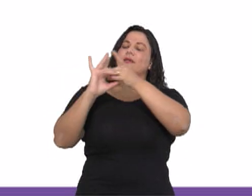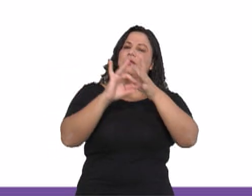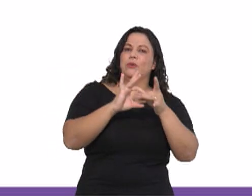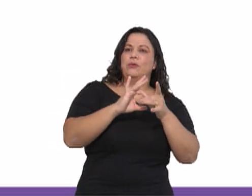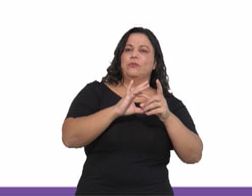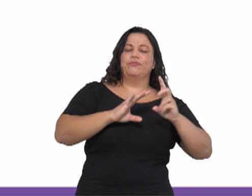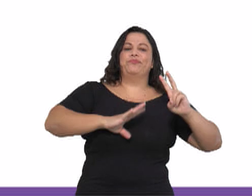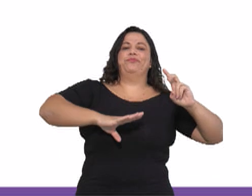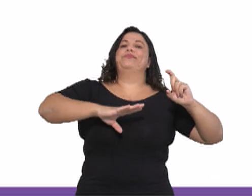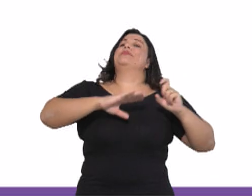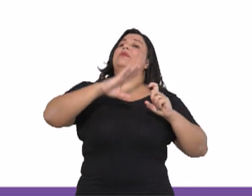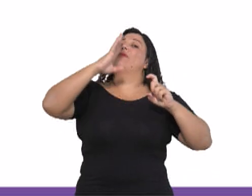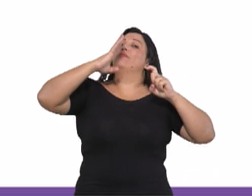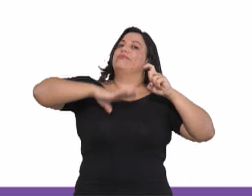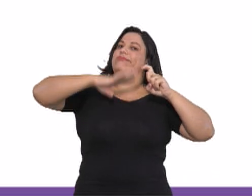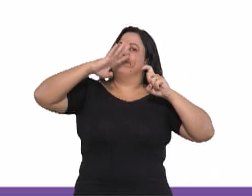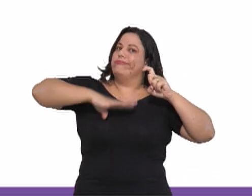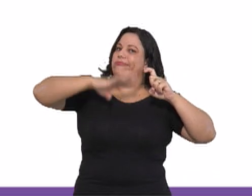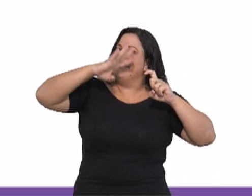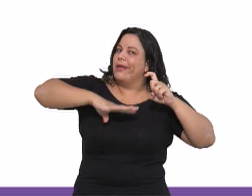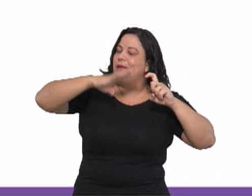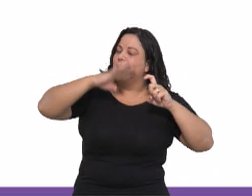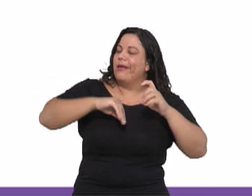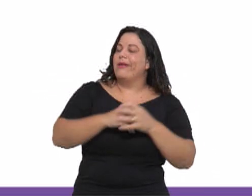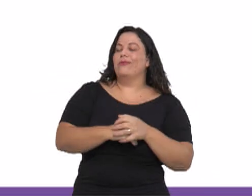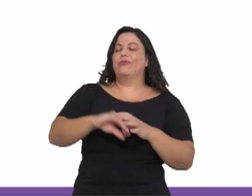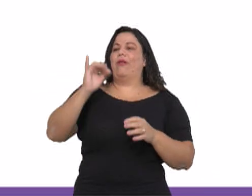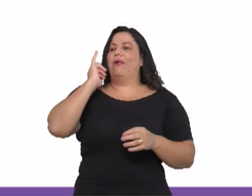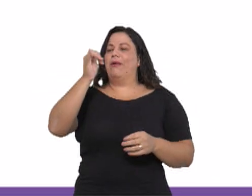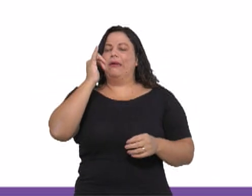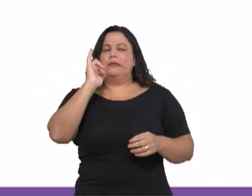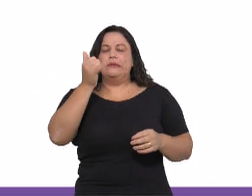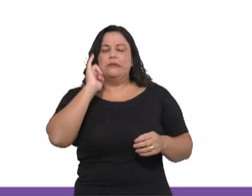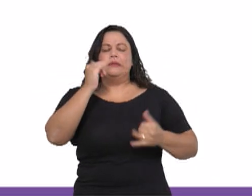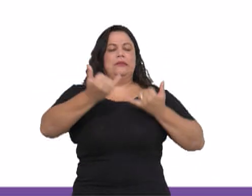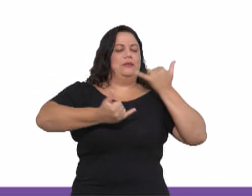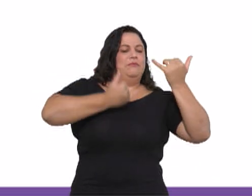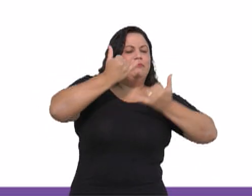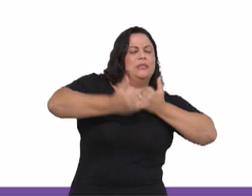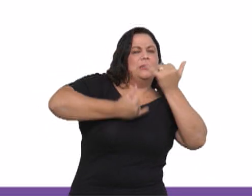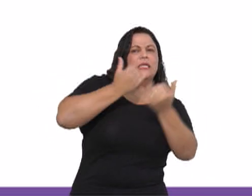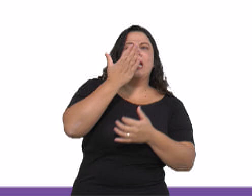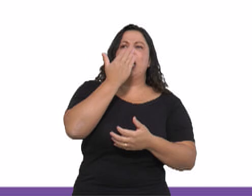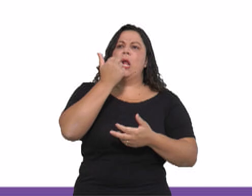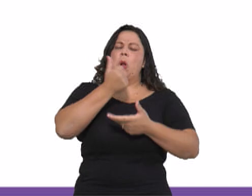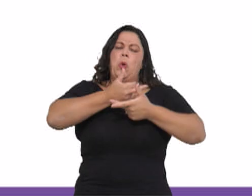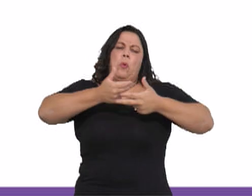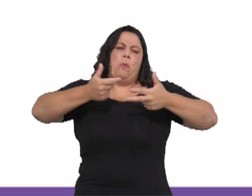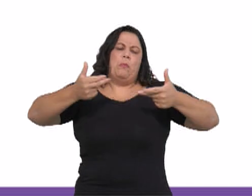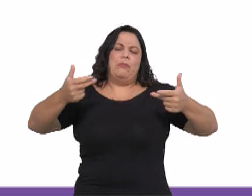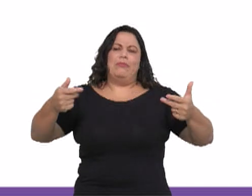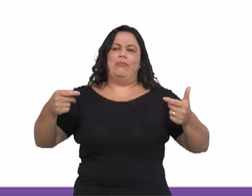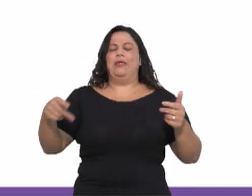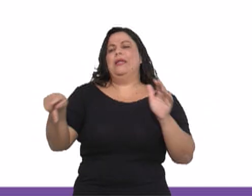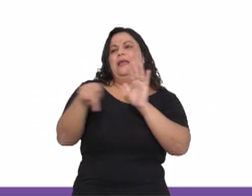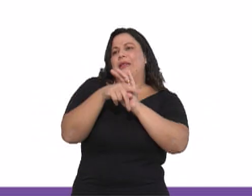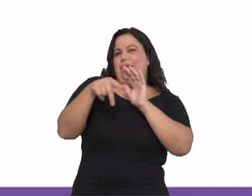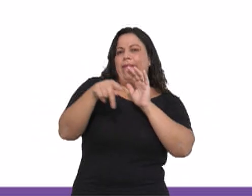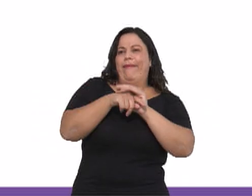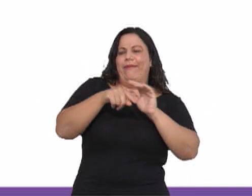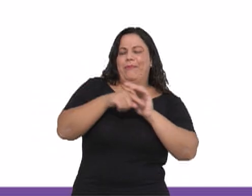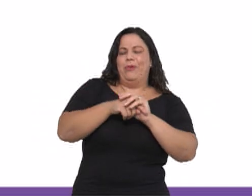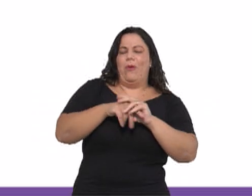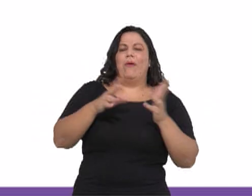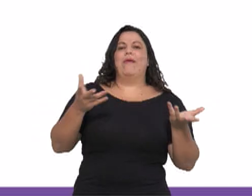as lendas, as brincadeiras, danças, festas, comidas típicas e demais costumes que são transmitidos